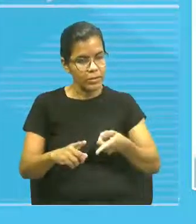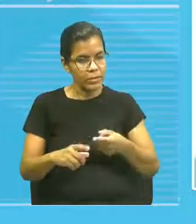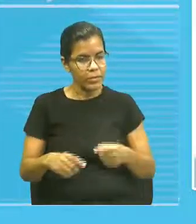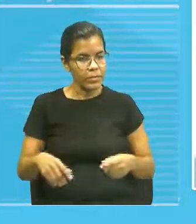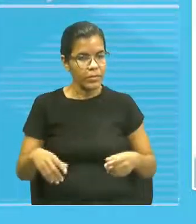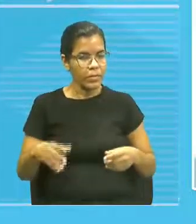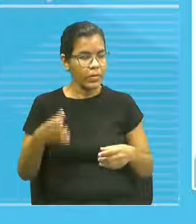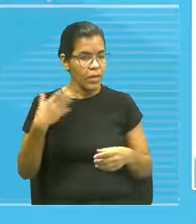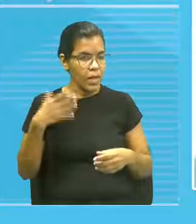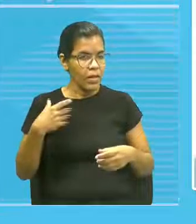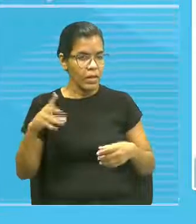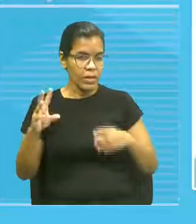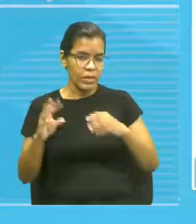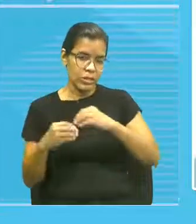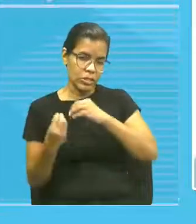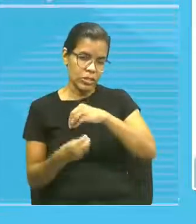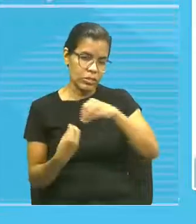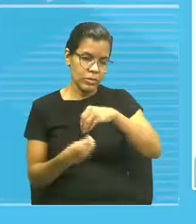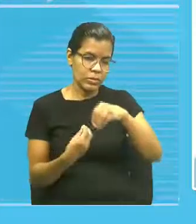da dissolução.